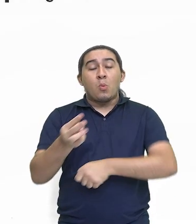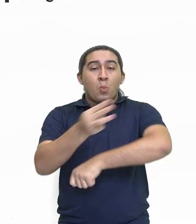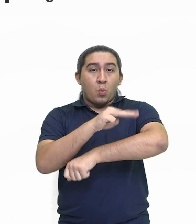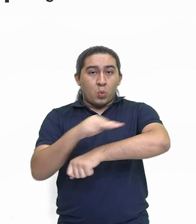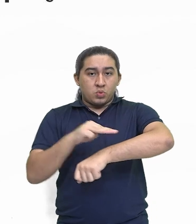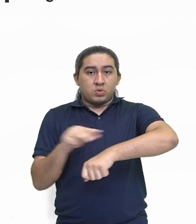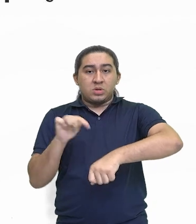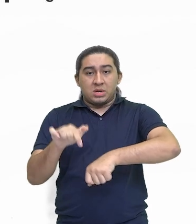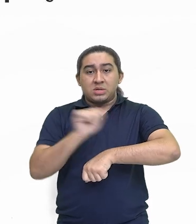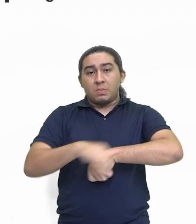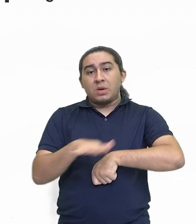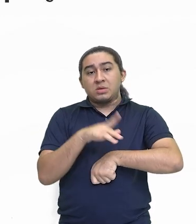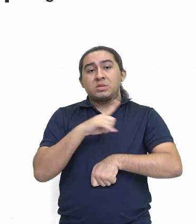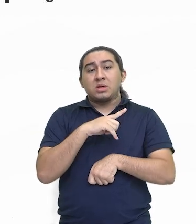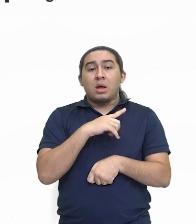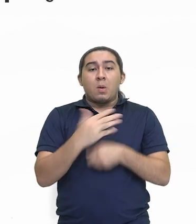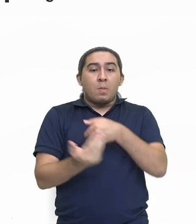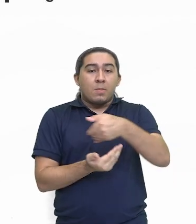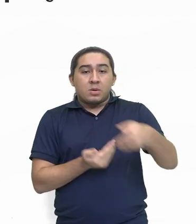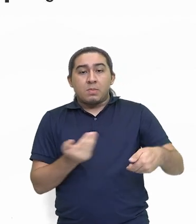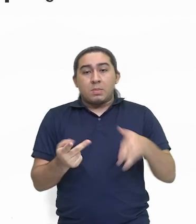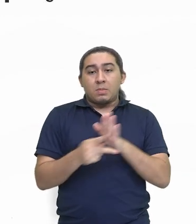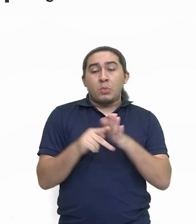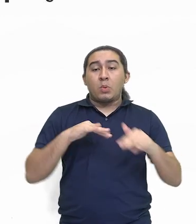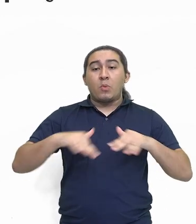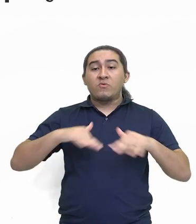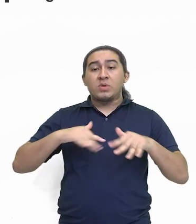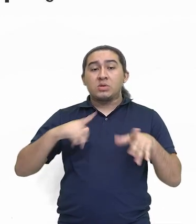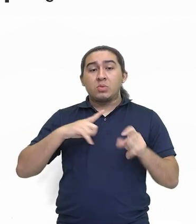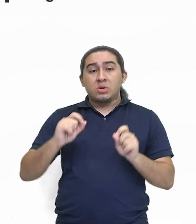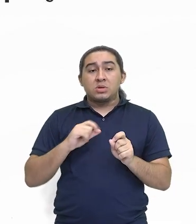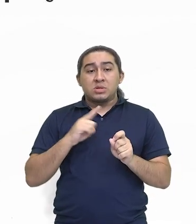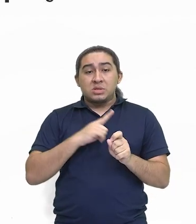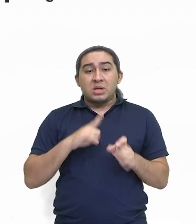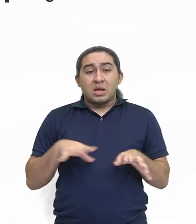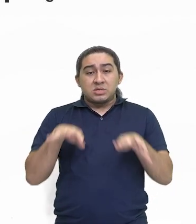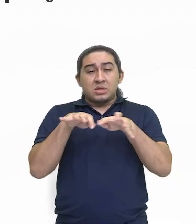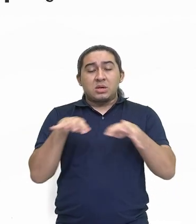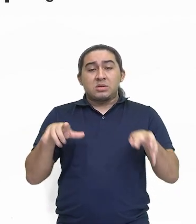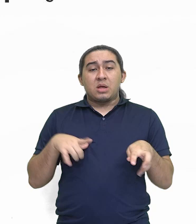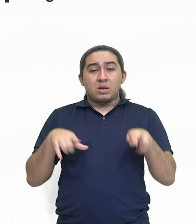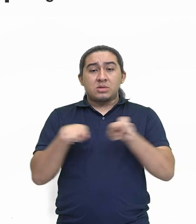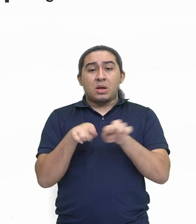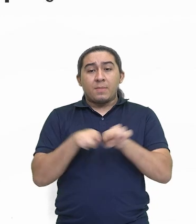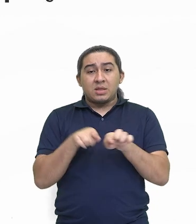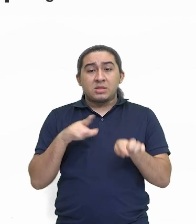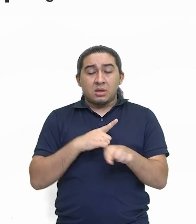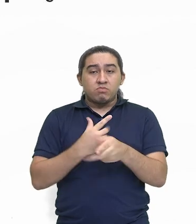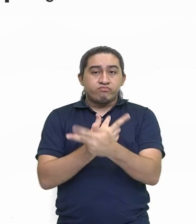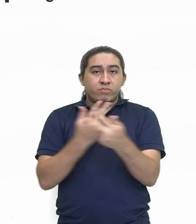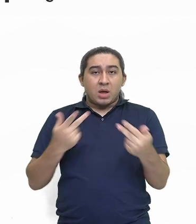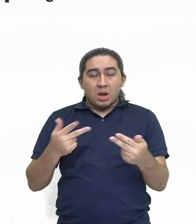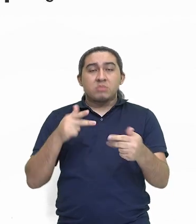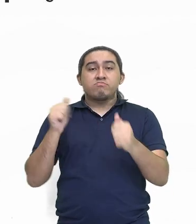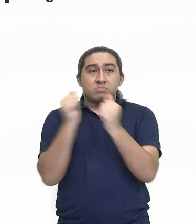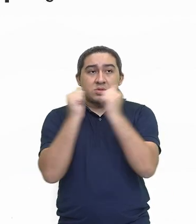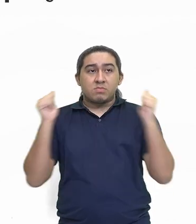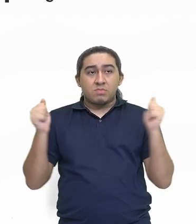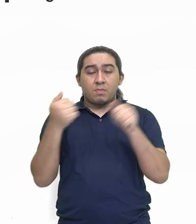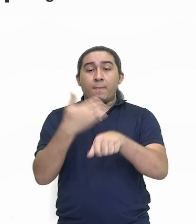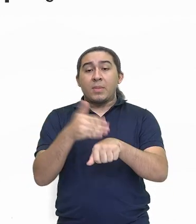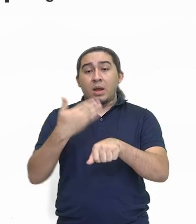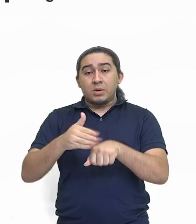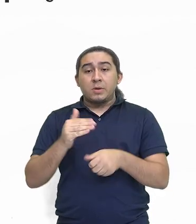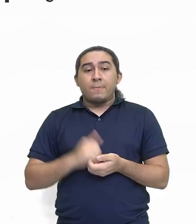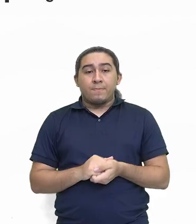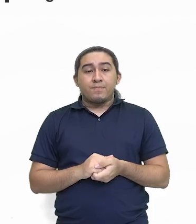glútea interagem principalmente com os movimentos de extensão, abdução e abdução horizontal,